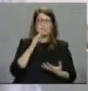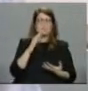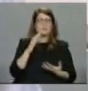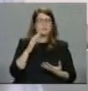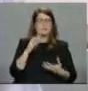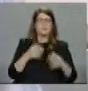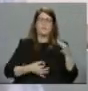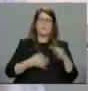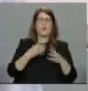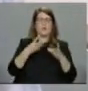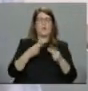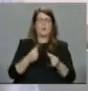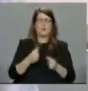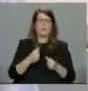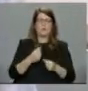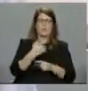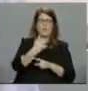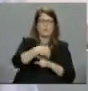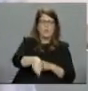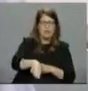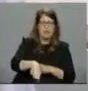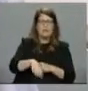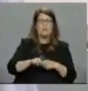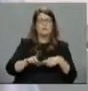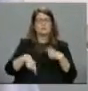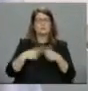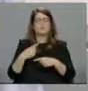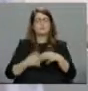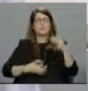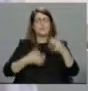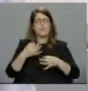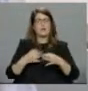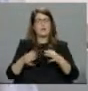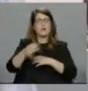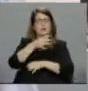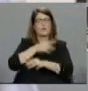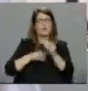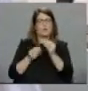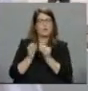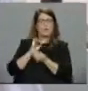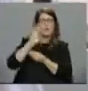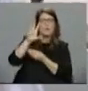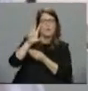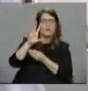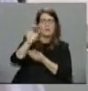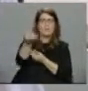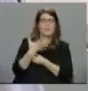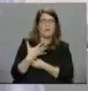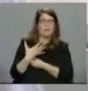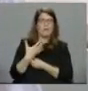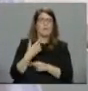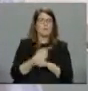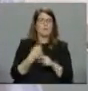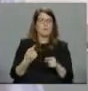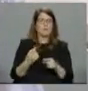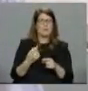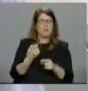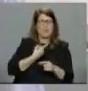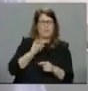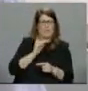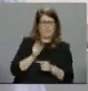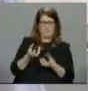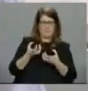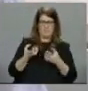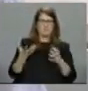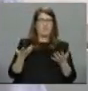de Contas, depois seja enviado para o Tribunal de Justiça Europeu, que é devolvido achando que não deveria ter sido enviado para lá. Portanto,